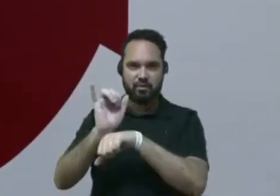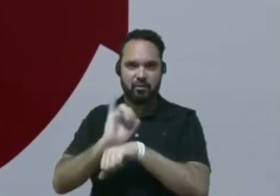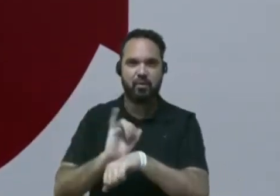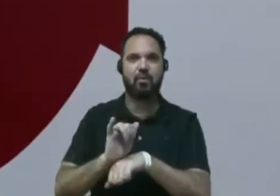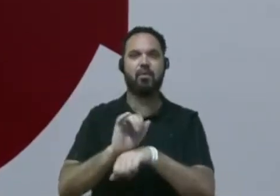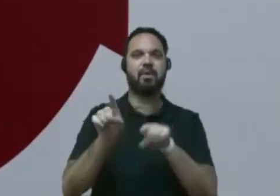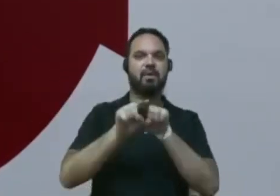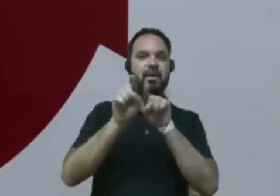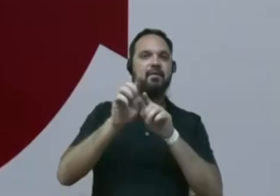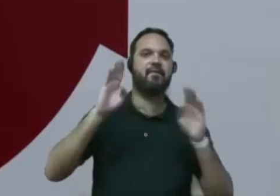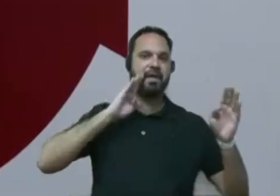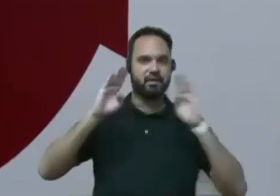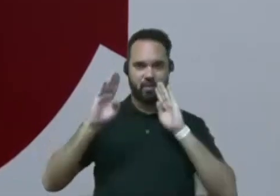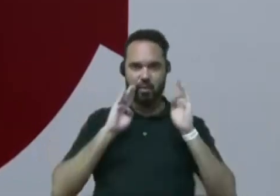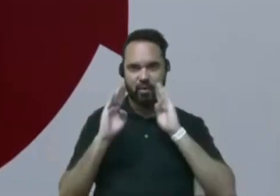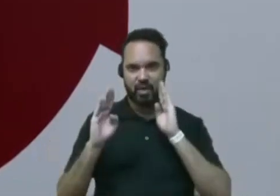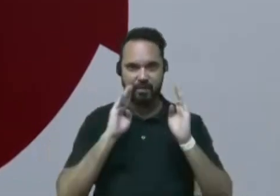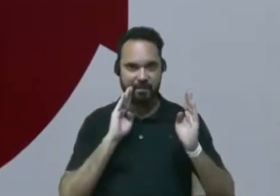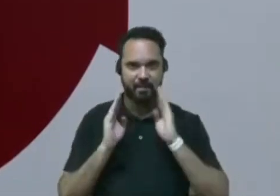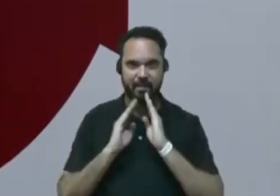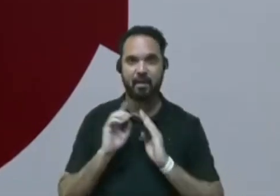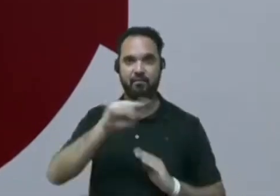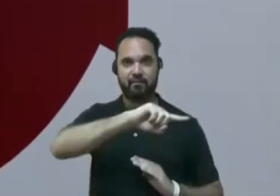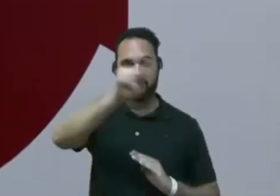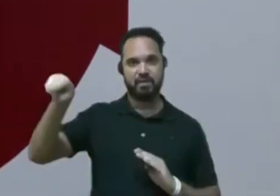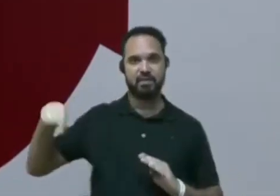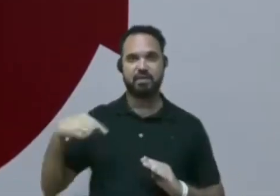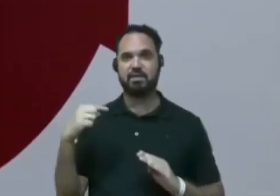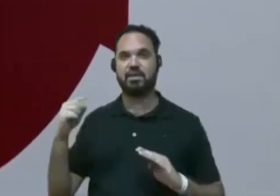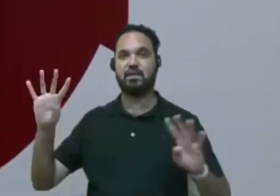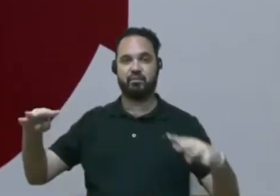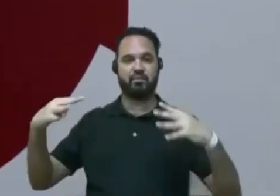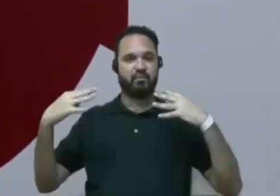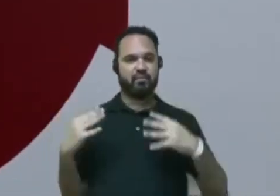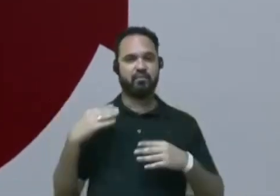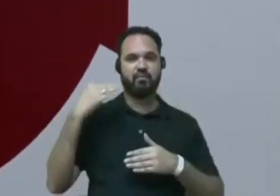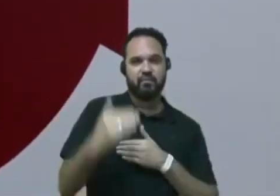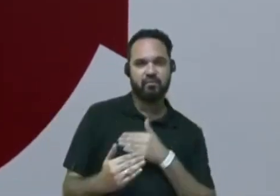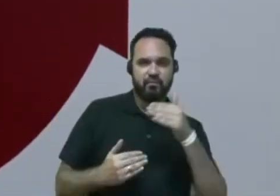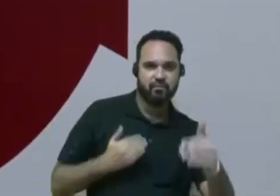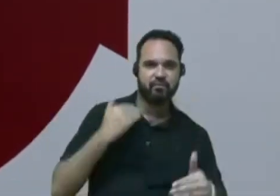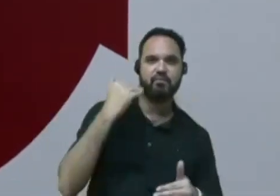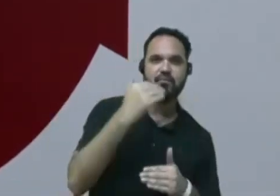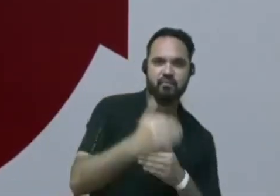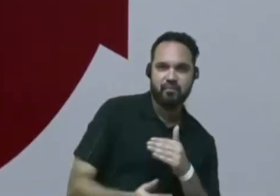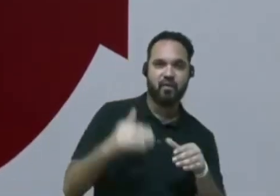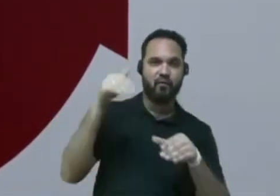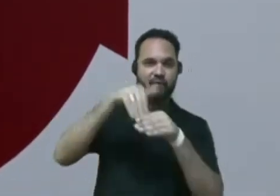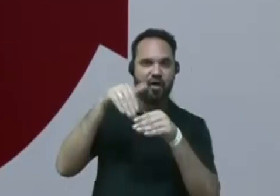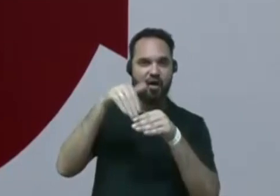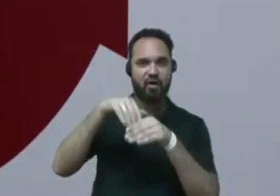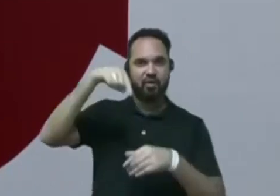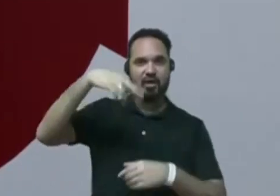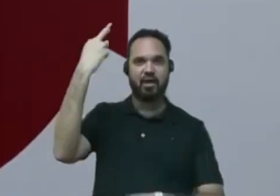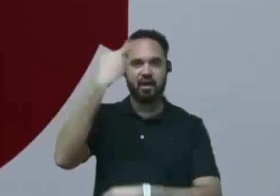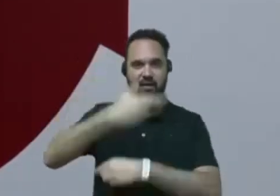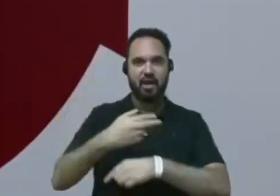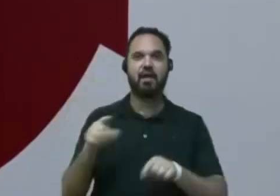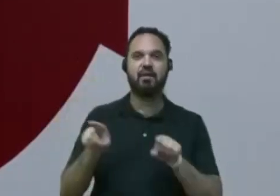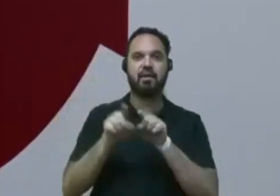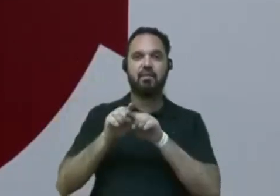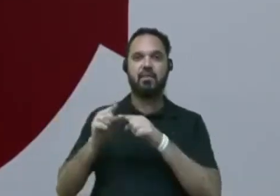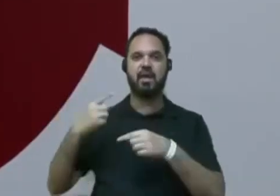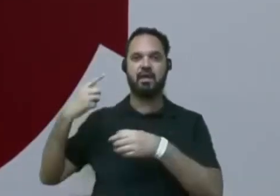e na nossa página no Facebook para que vocês possam acompanhar passo a passo apuração dos votos aqui em Rio Claro e também